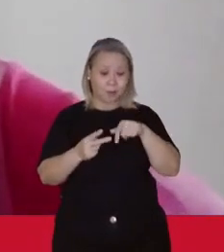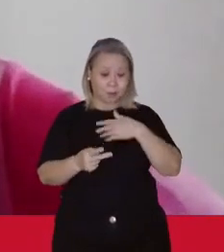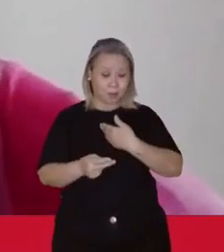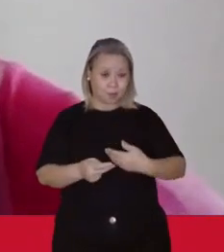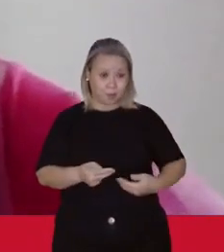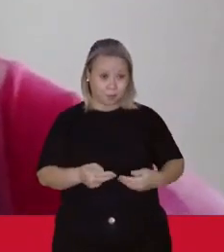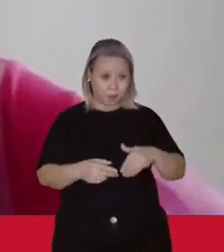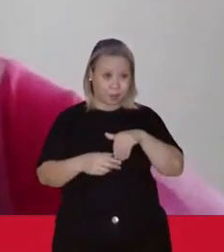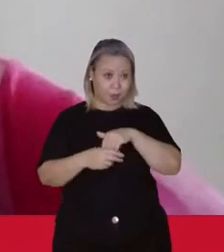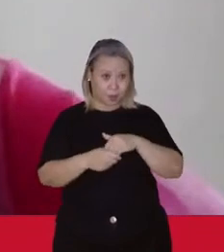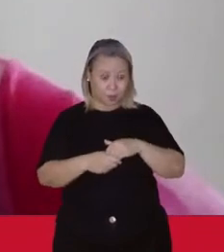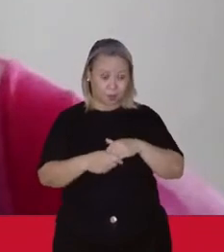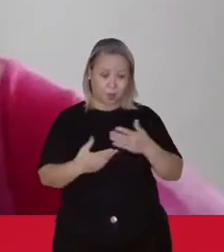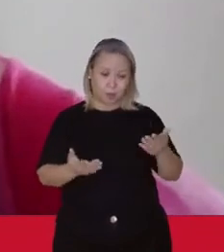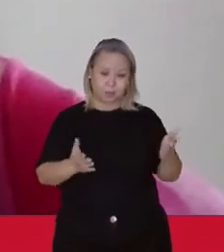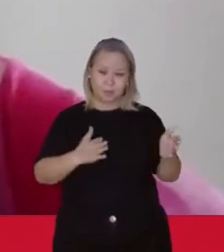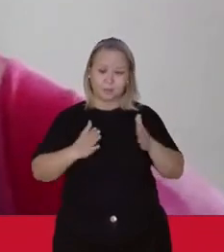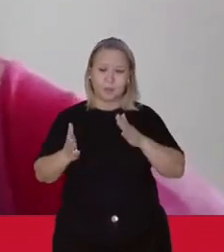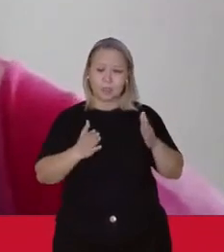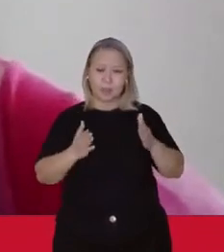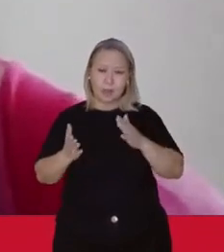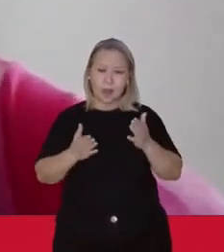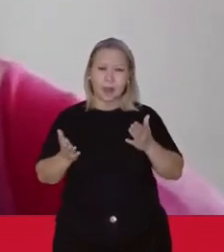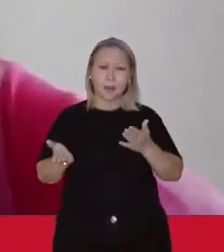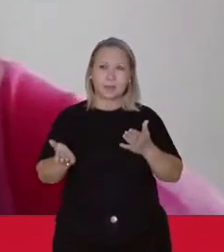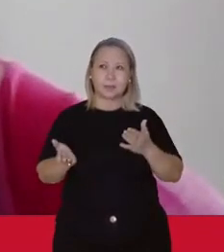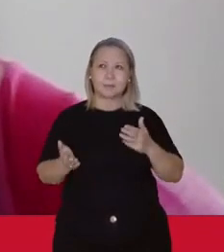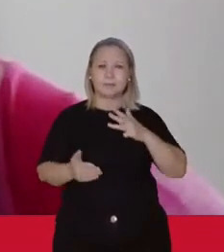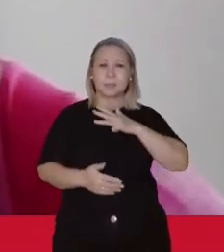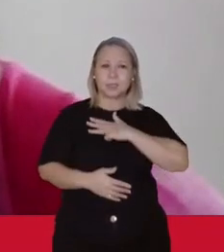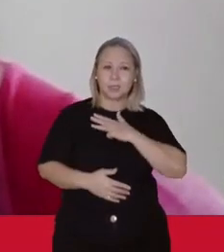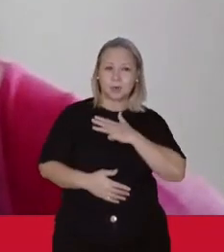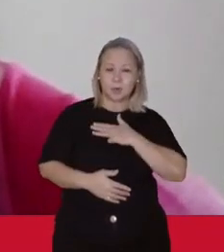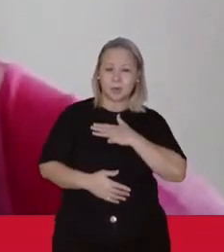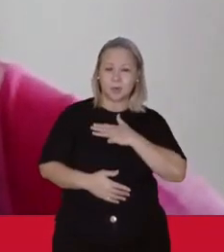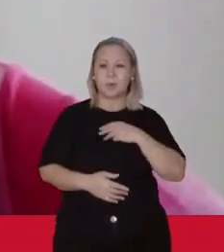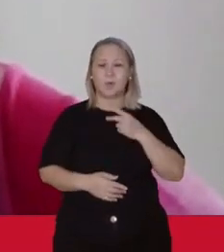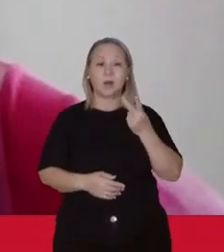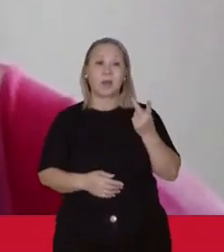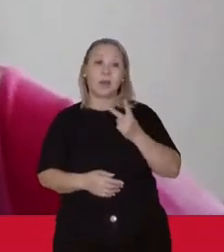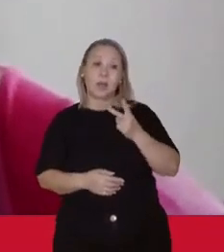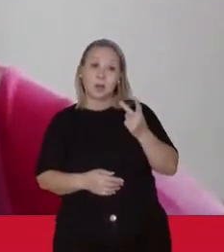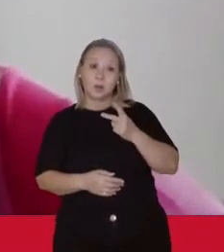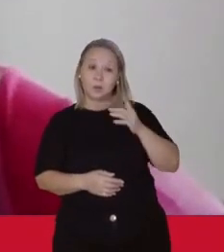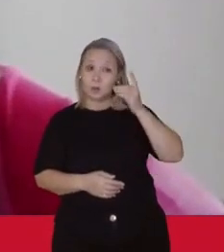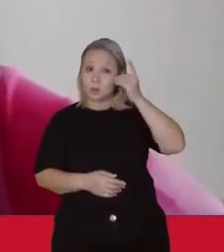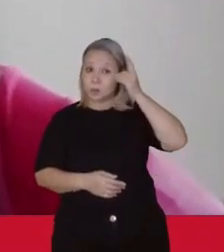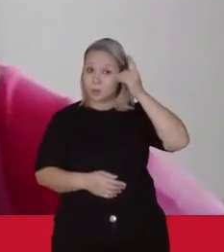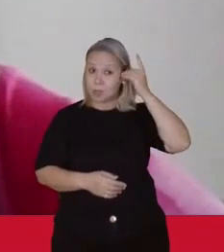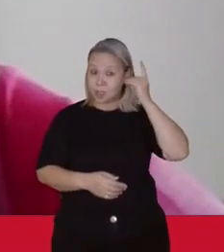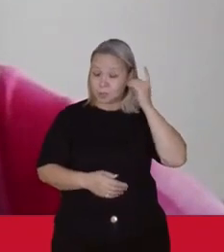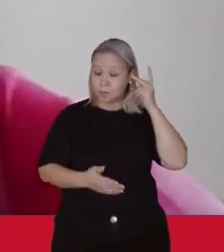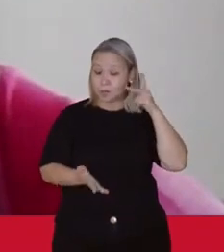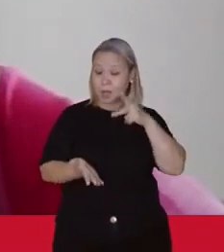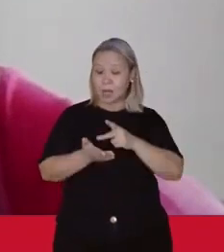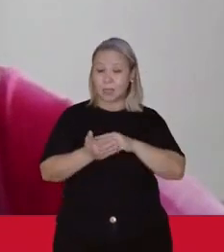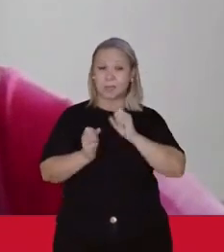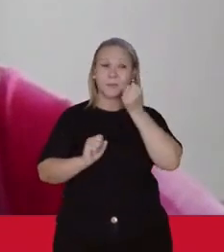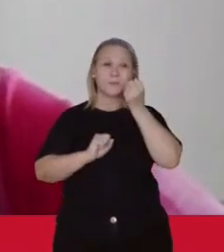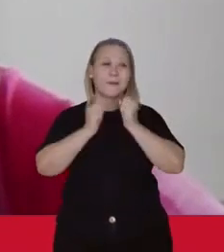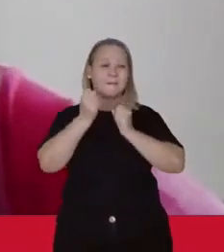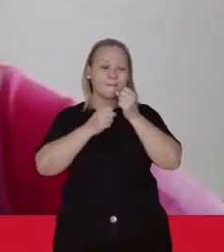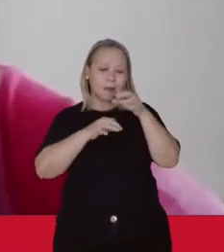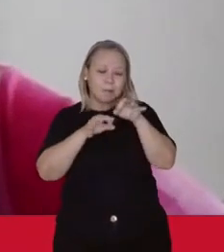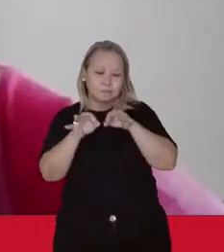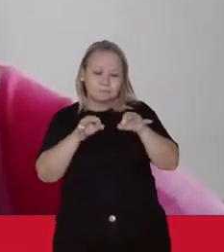mandatos que nós tivemos, os 2 do presidente Lula e os 2 da presidenta Dilma, enquanto governos petistas, foram verdadeiras fábricas de produzir